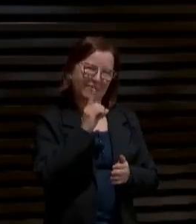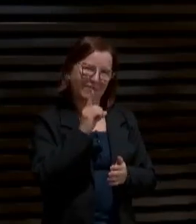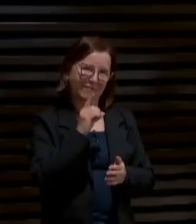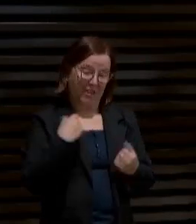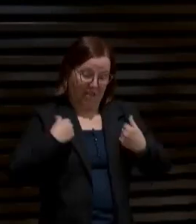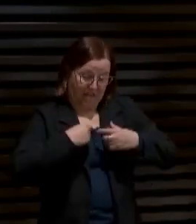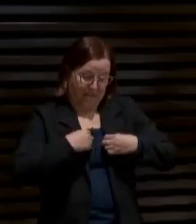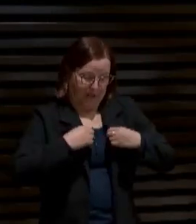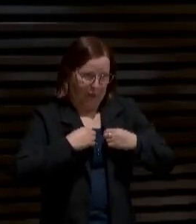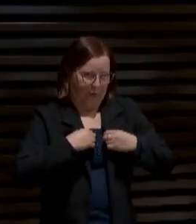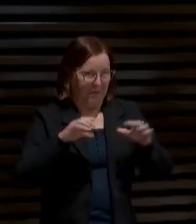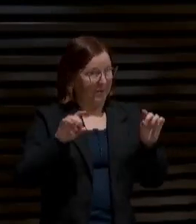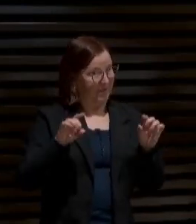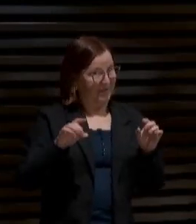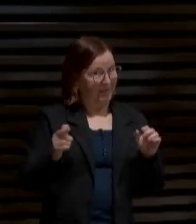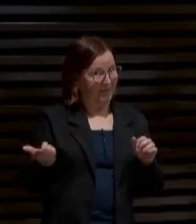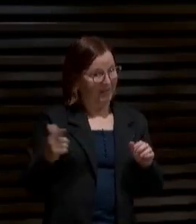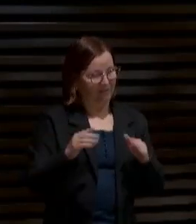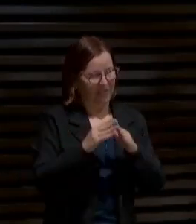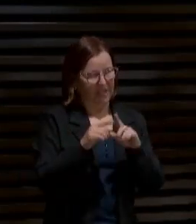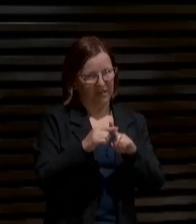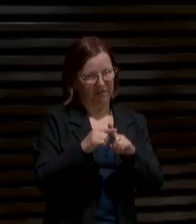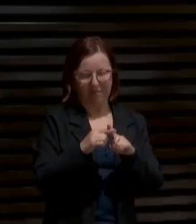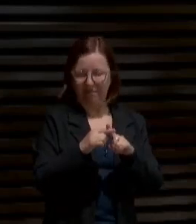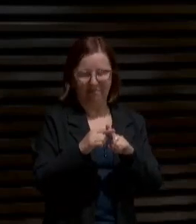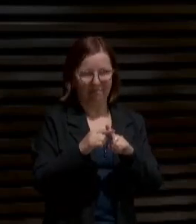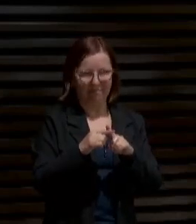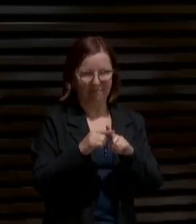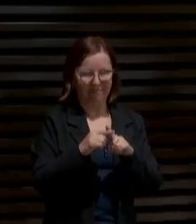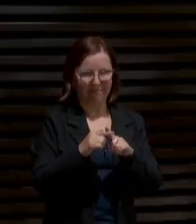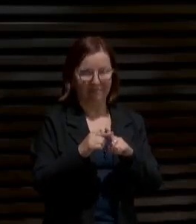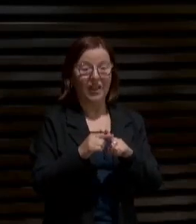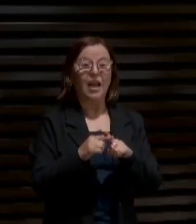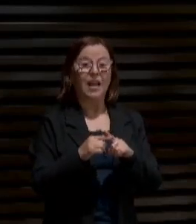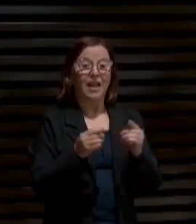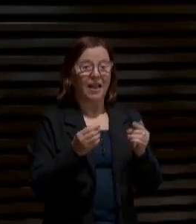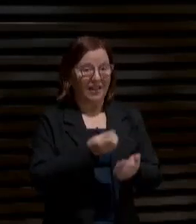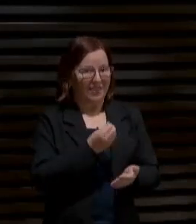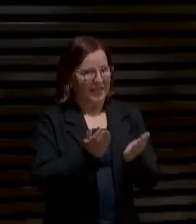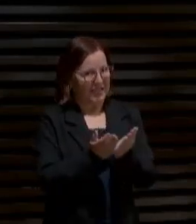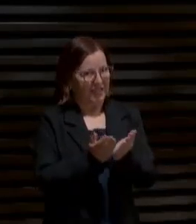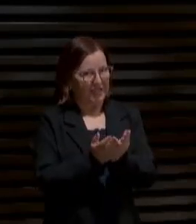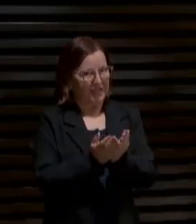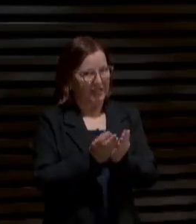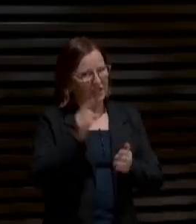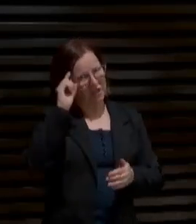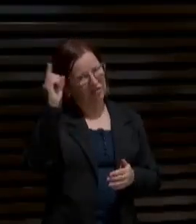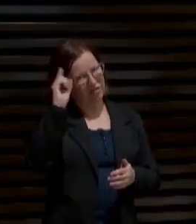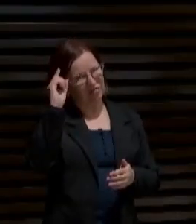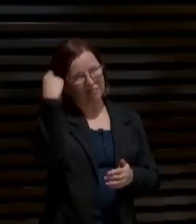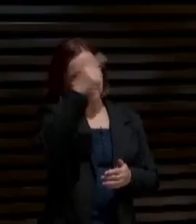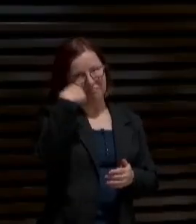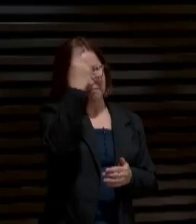vestimenta para vir na igreja a vida cristã é todo dia meu irmão é 24 horas por dia ou 30 horas né como